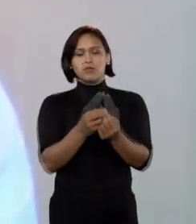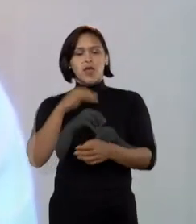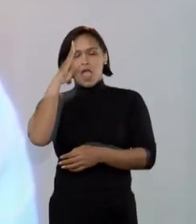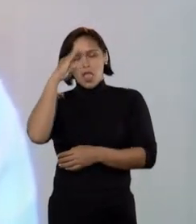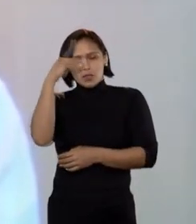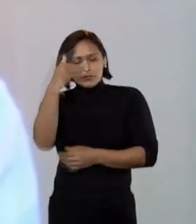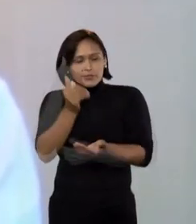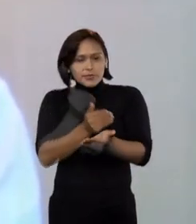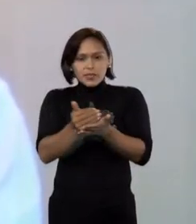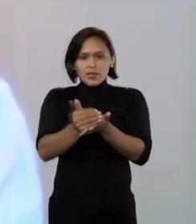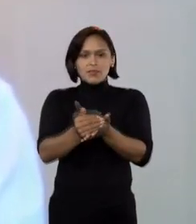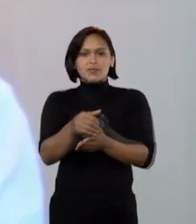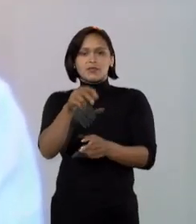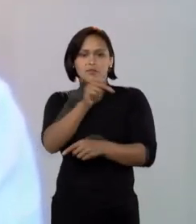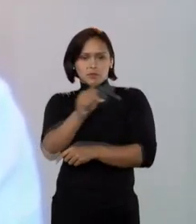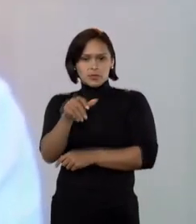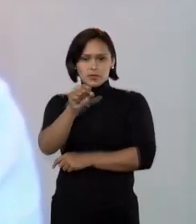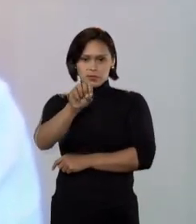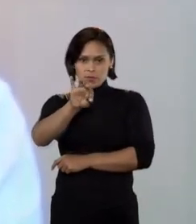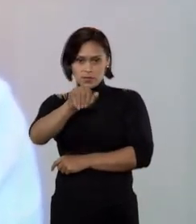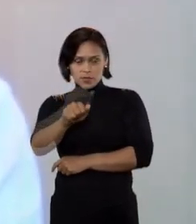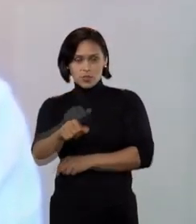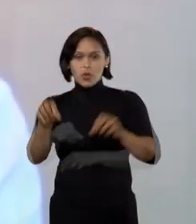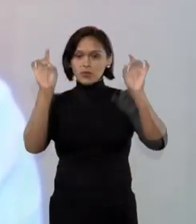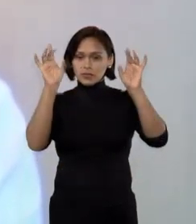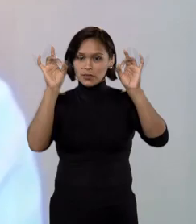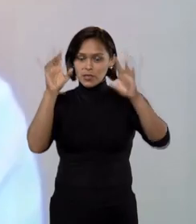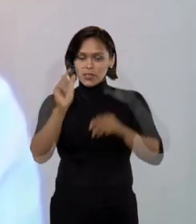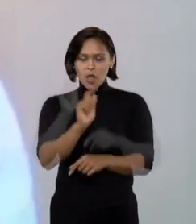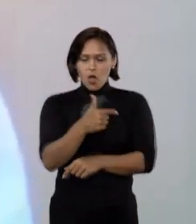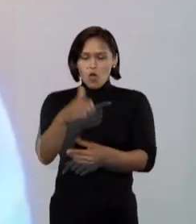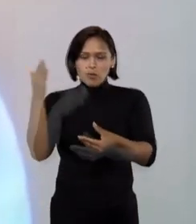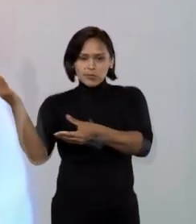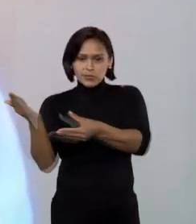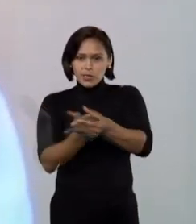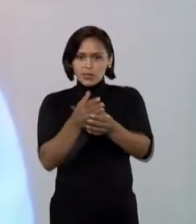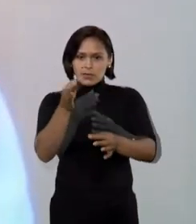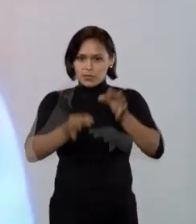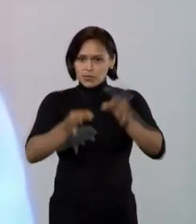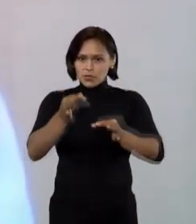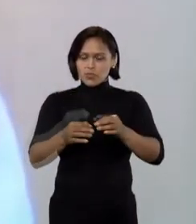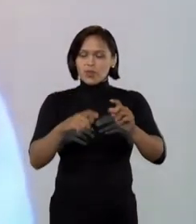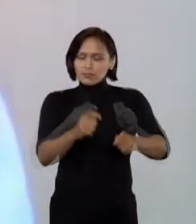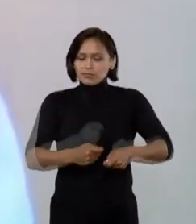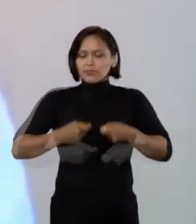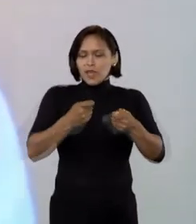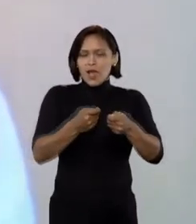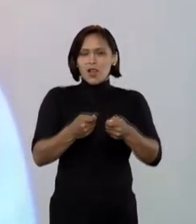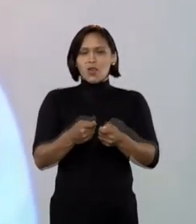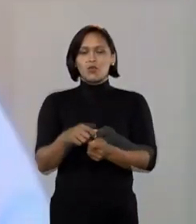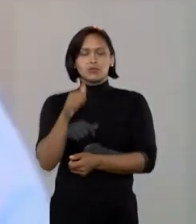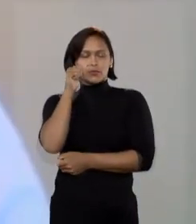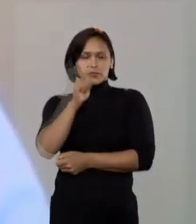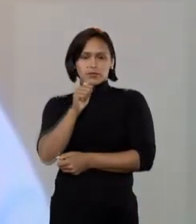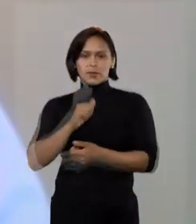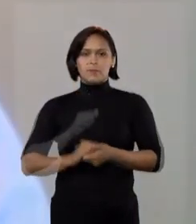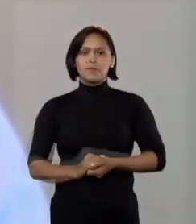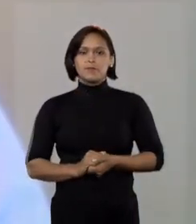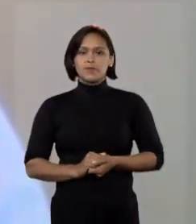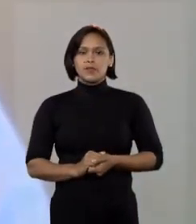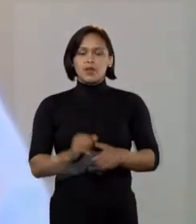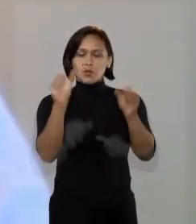a iniciativa do presidente do STJ e destacou outras ações da justiça na luta do empoderamento feminino. O